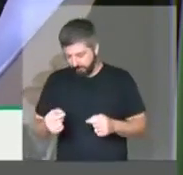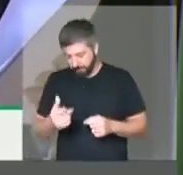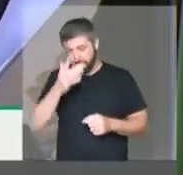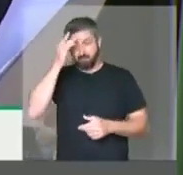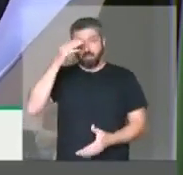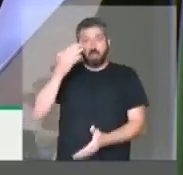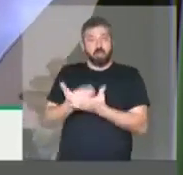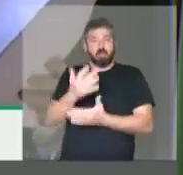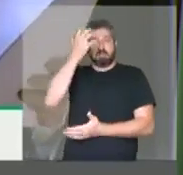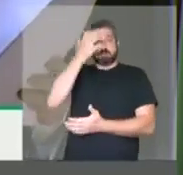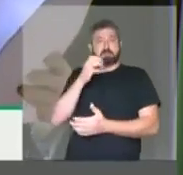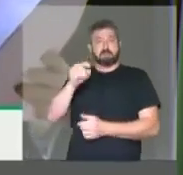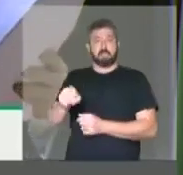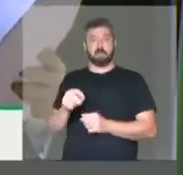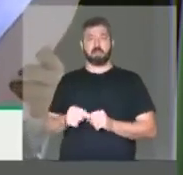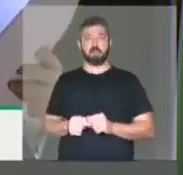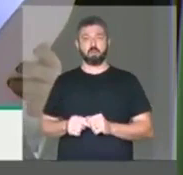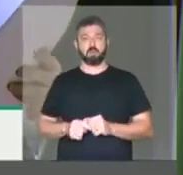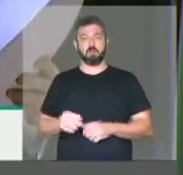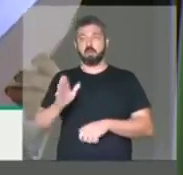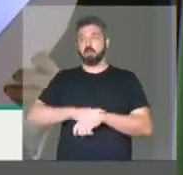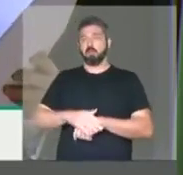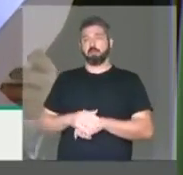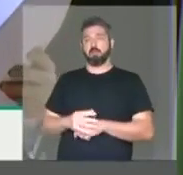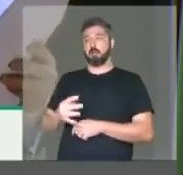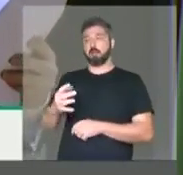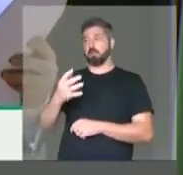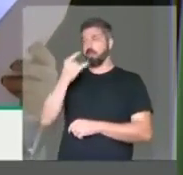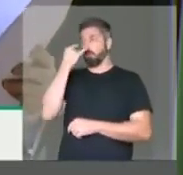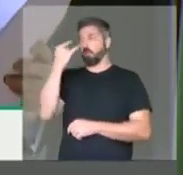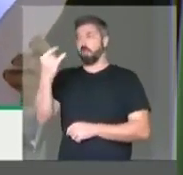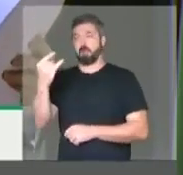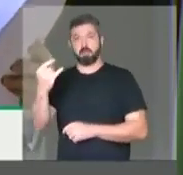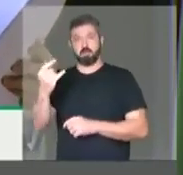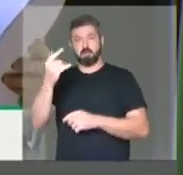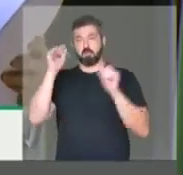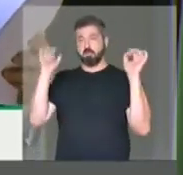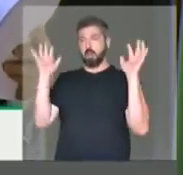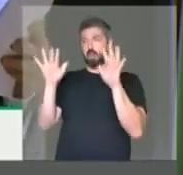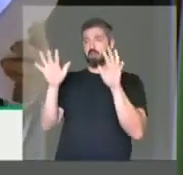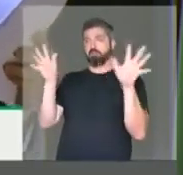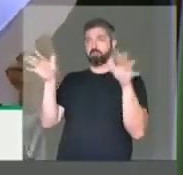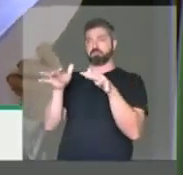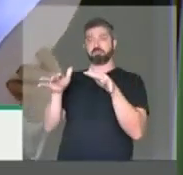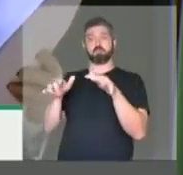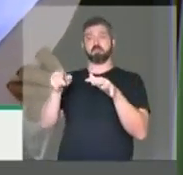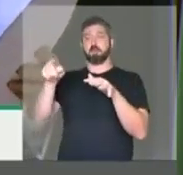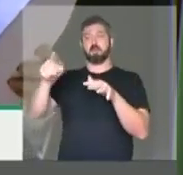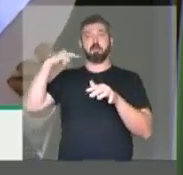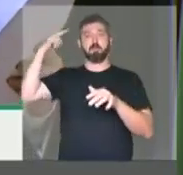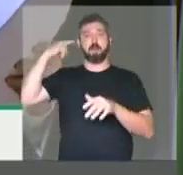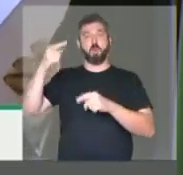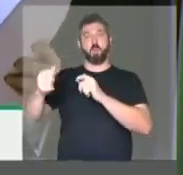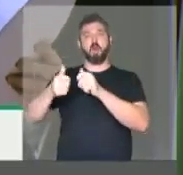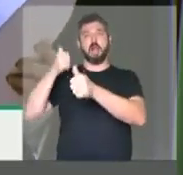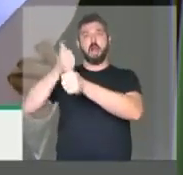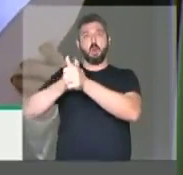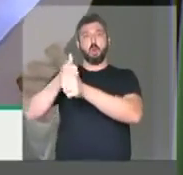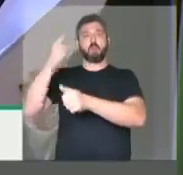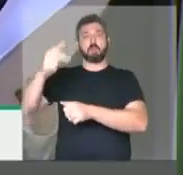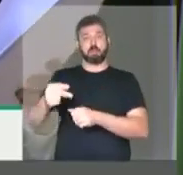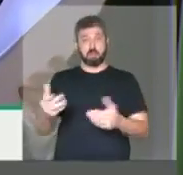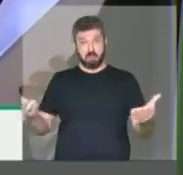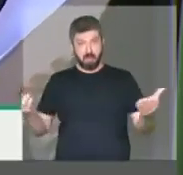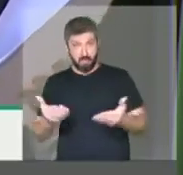sério, e tanto maior audiência conquistam, quanto mais insólitas as bandeiras que levantam. A